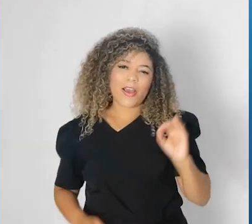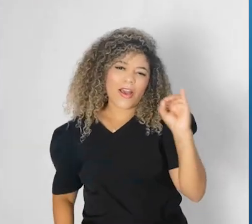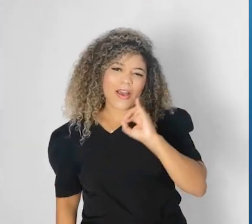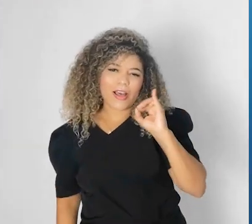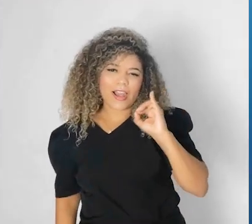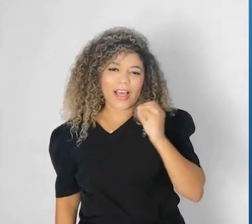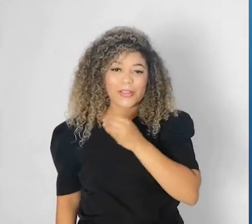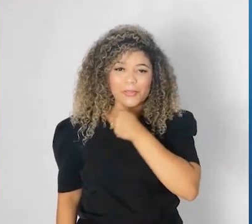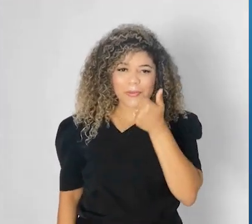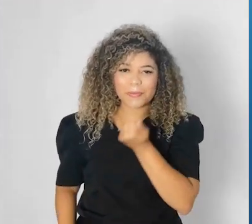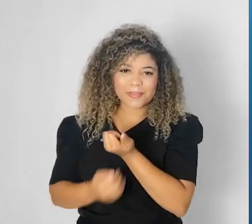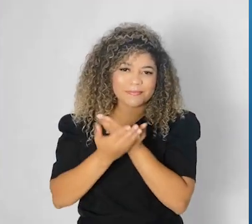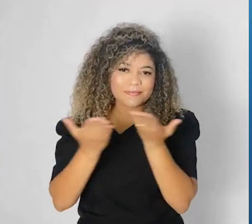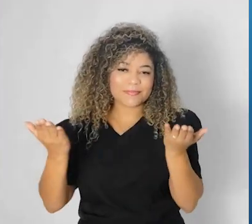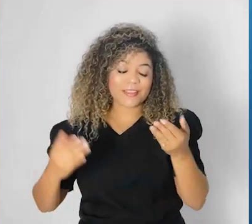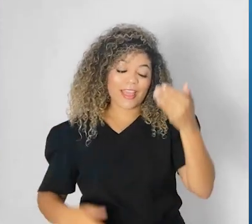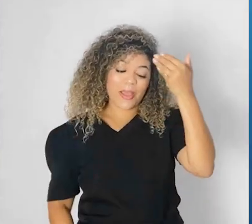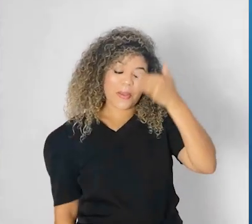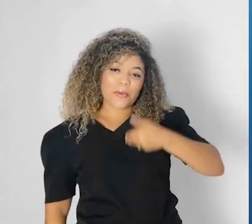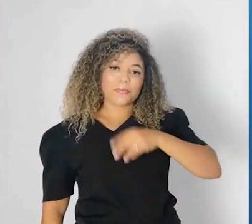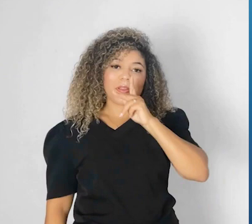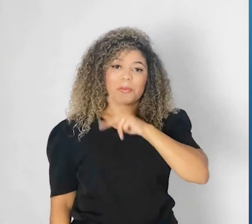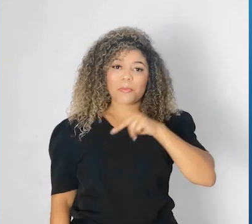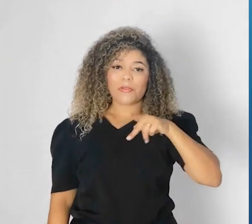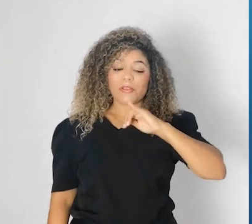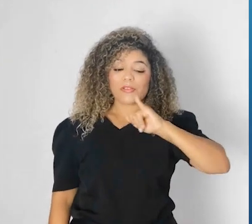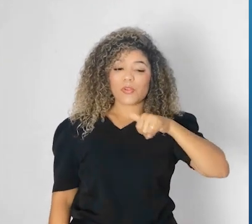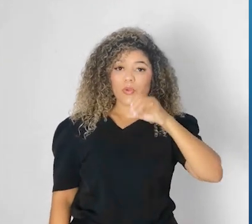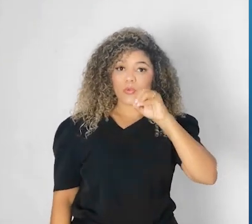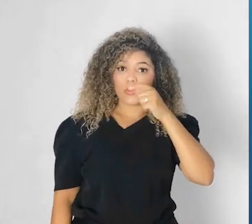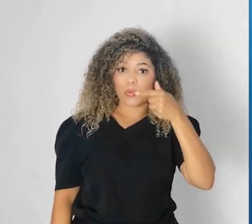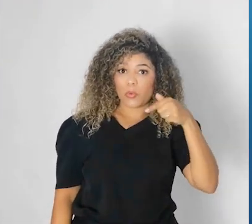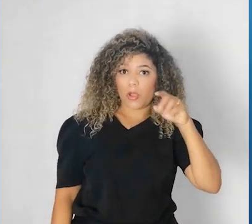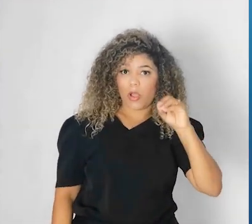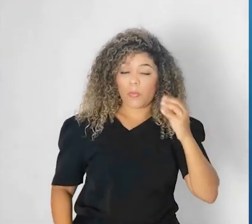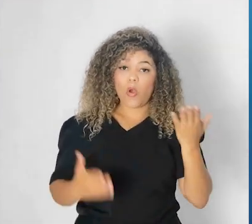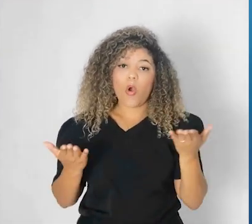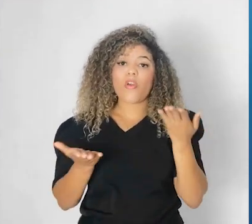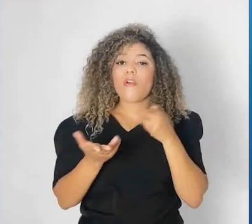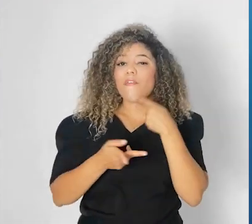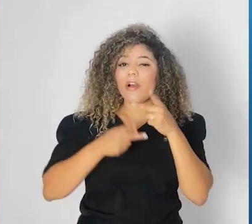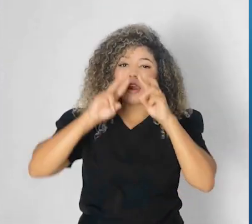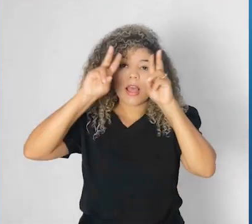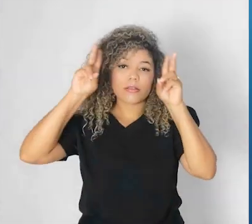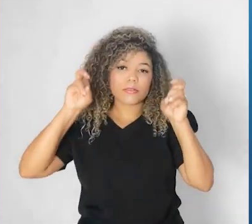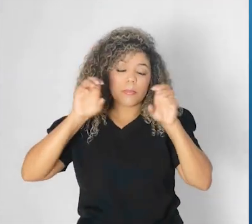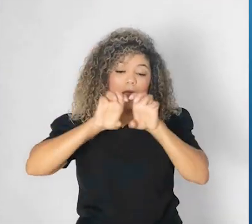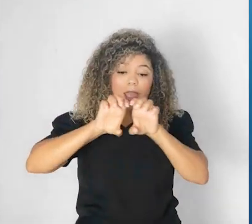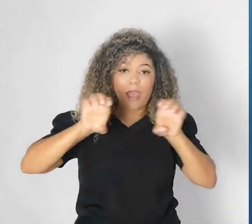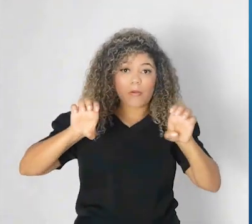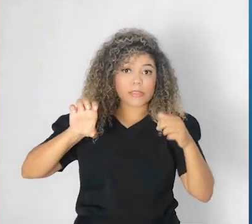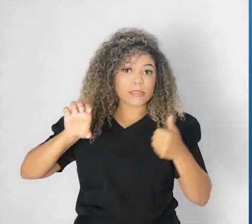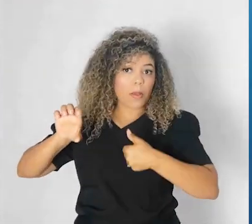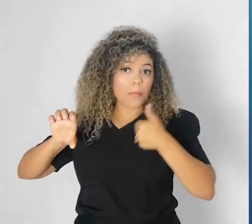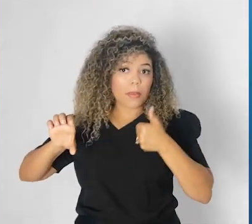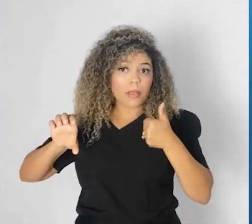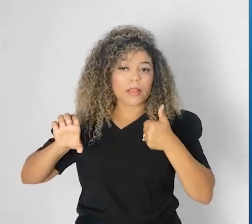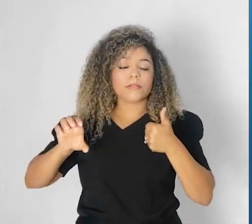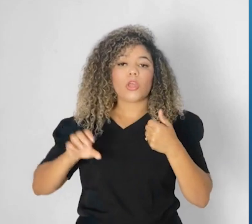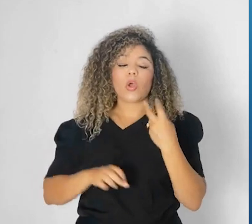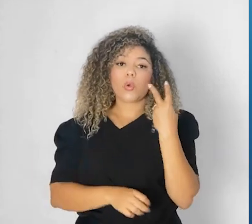Olá pessoal, tudo bem? Aqui é o professor João e na aula de hoje nós vamos falar sobre equação do primeiro grau com